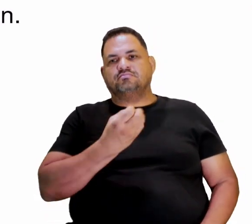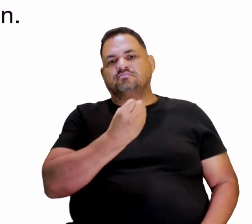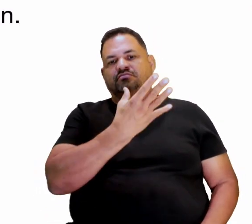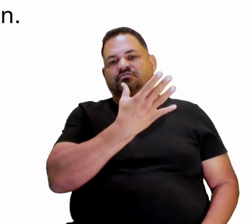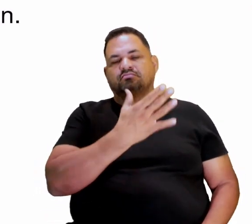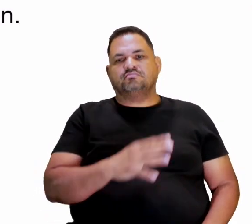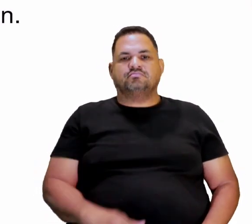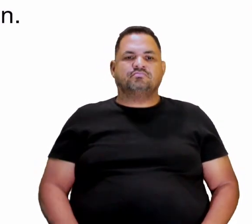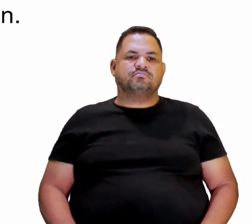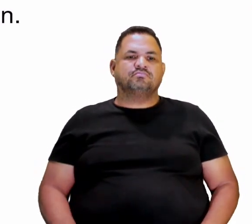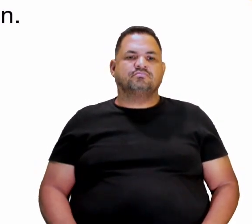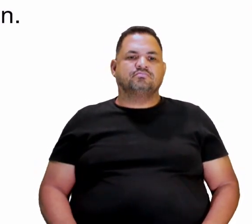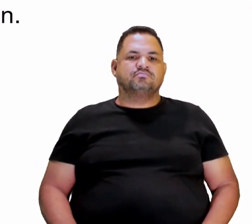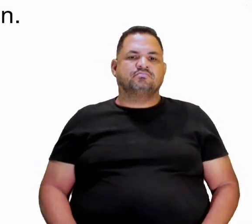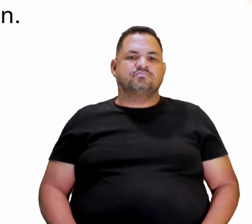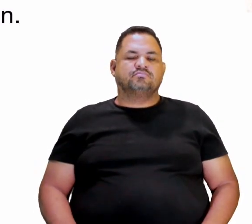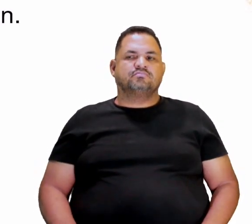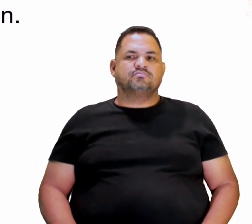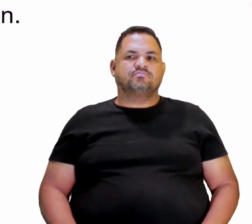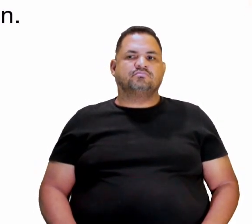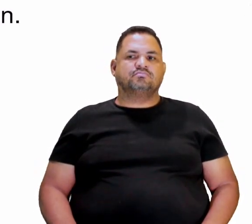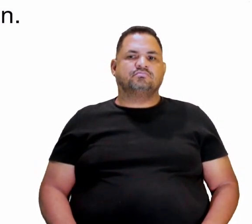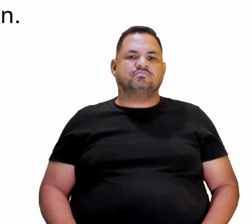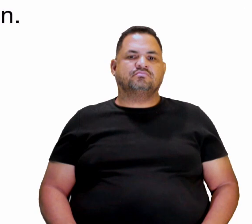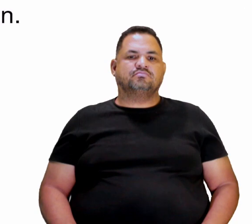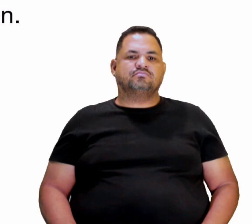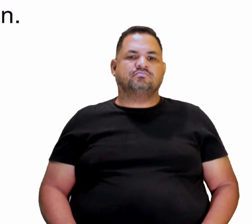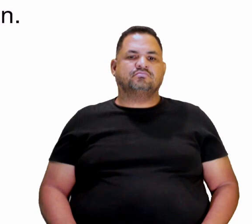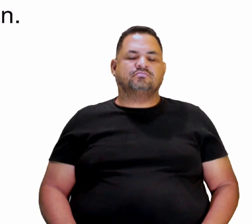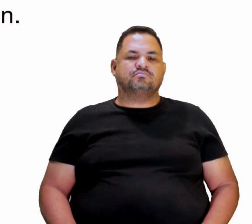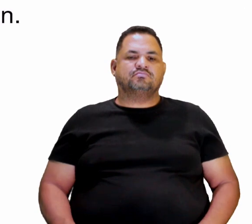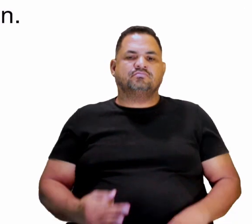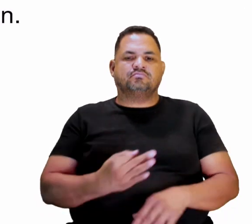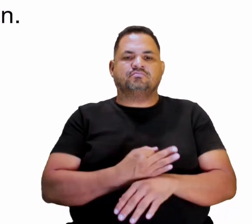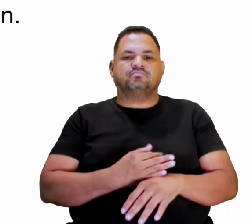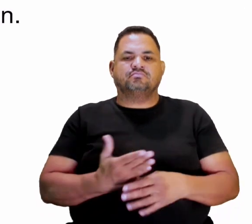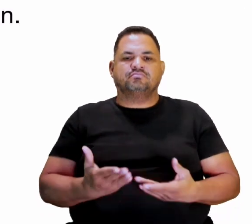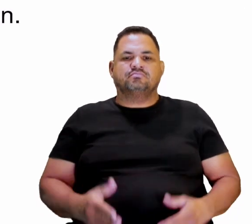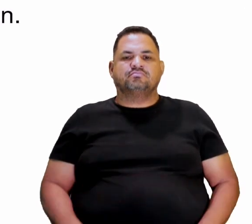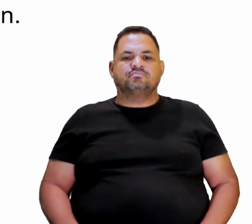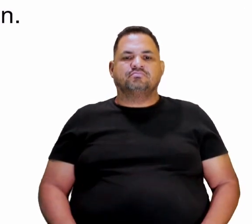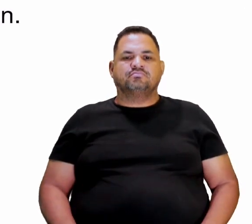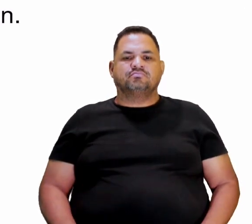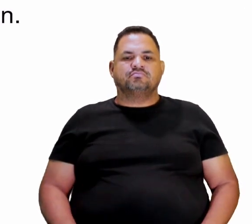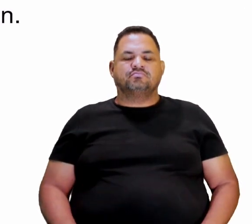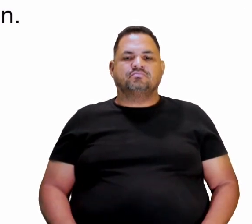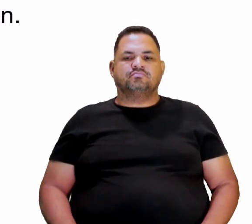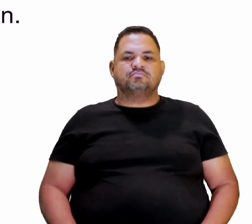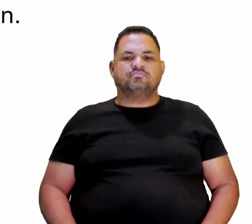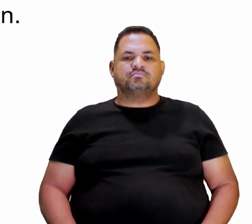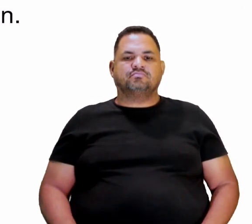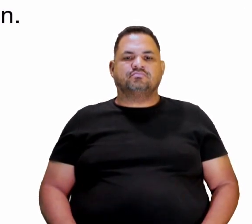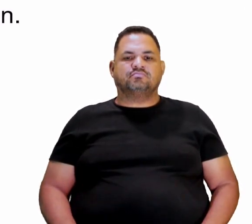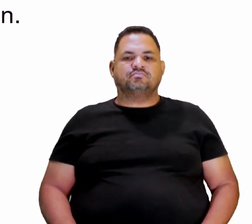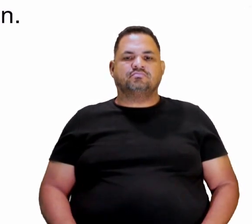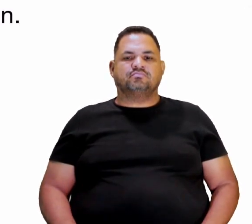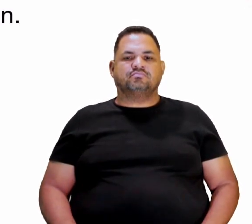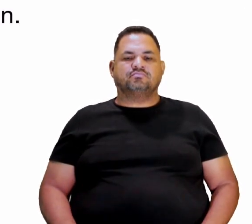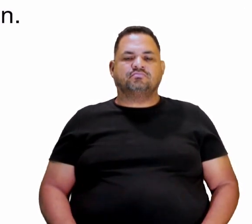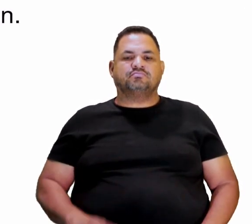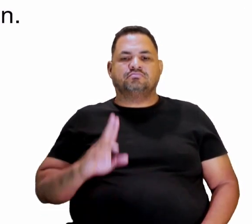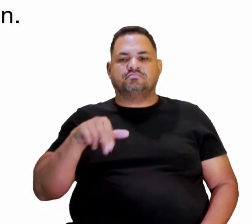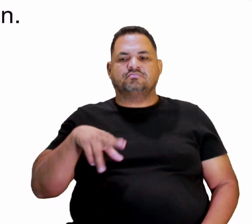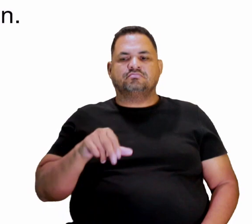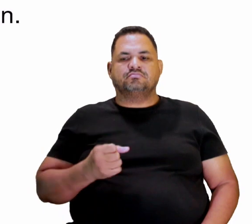viajo, né? Viajo nas férias. E I never travel on vacations.